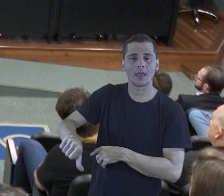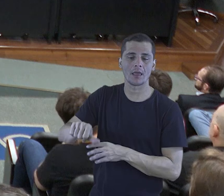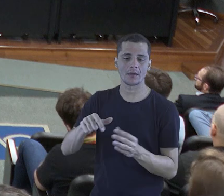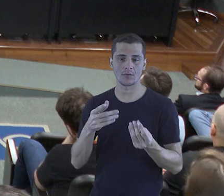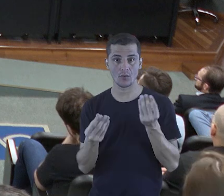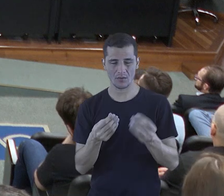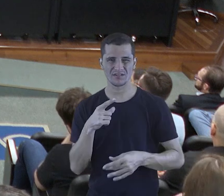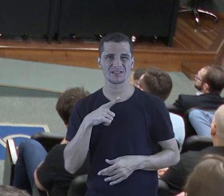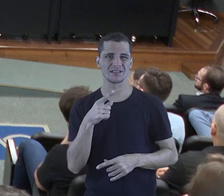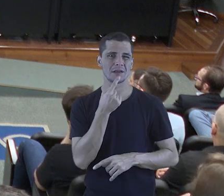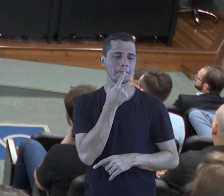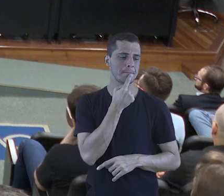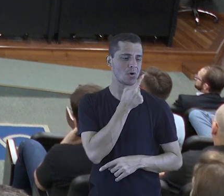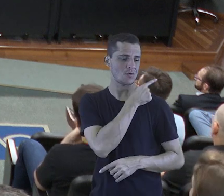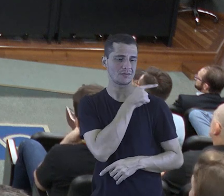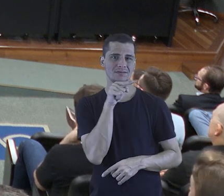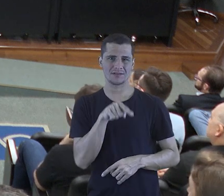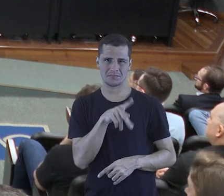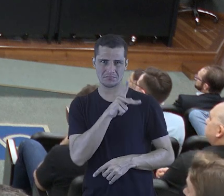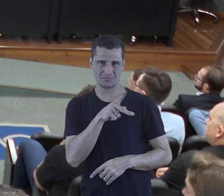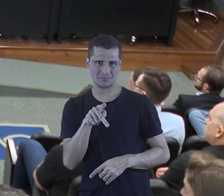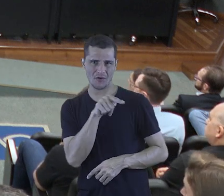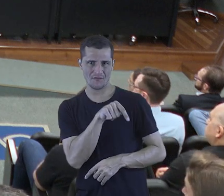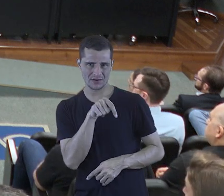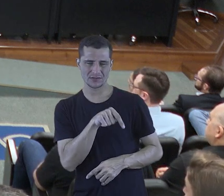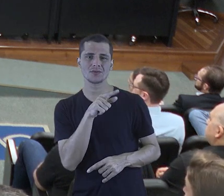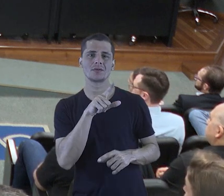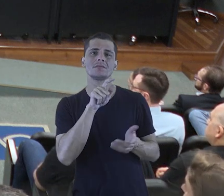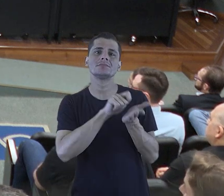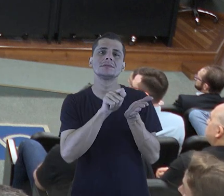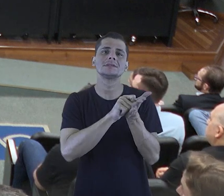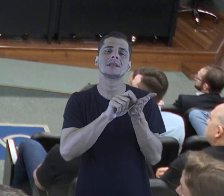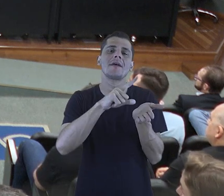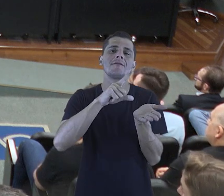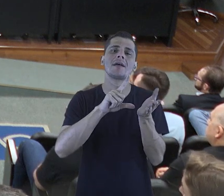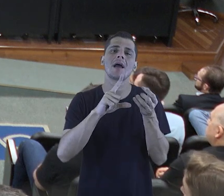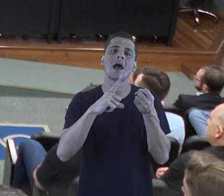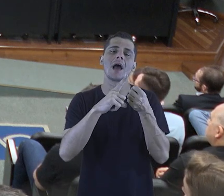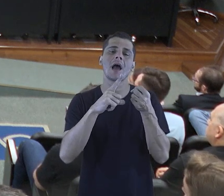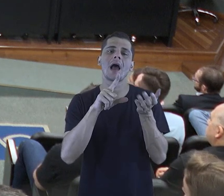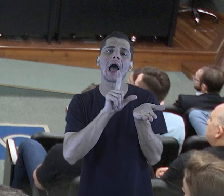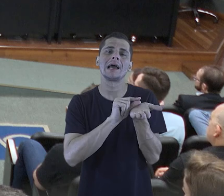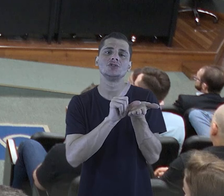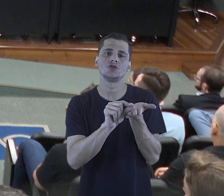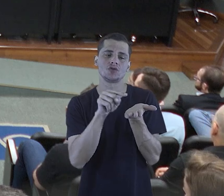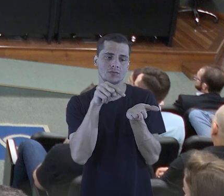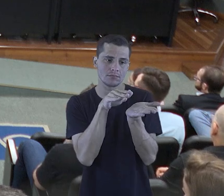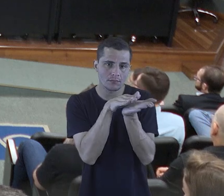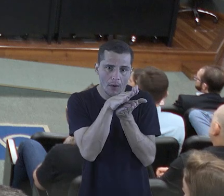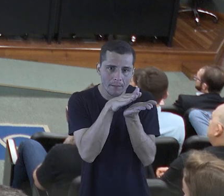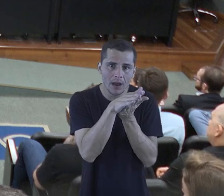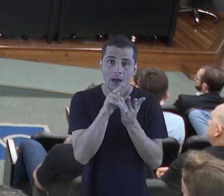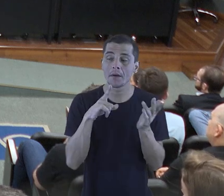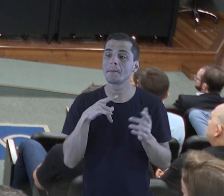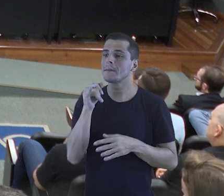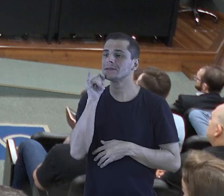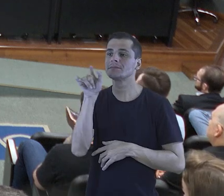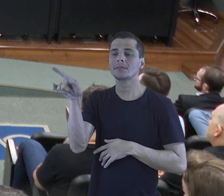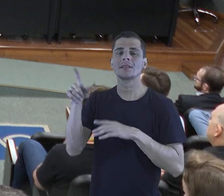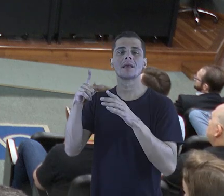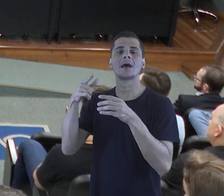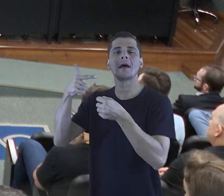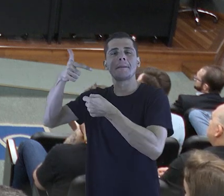objetivos para desclassificação. Você não pode inventar o teu critério. E agora, por exemplo, eu até escrevi um artigo recentemente,